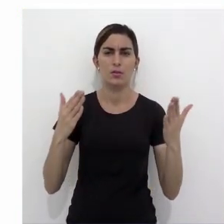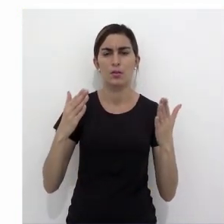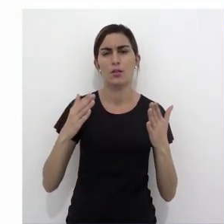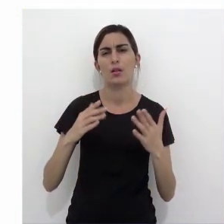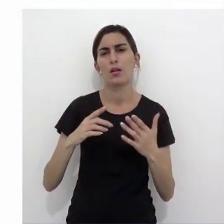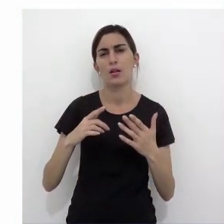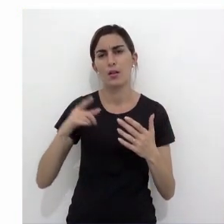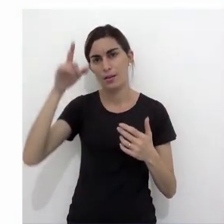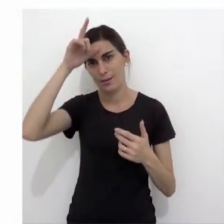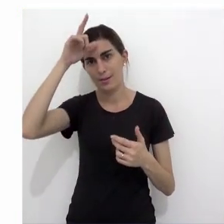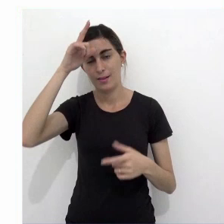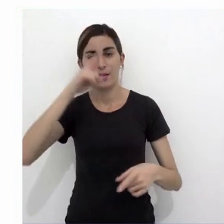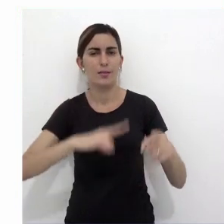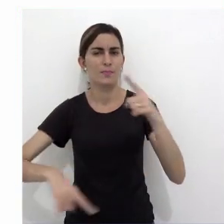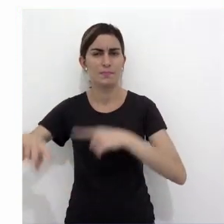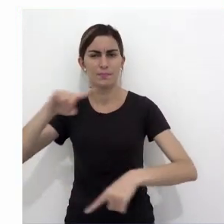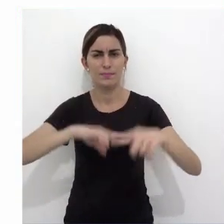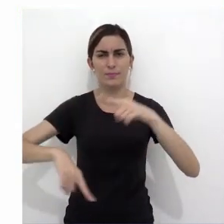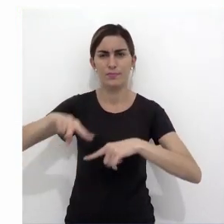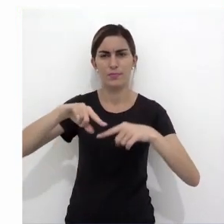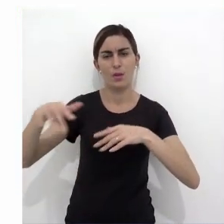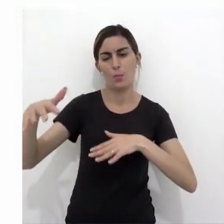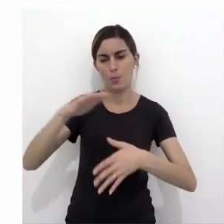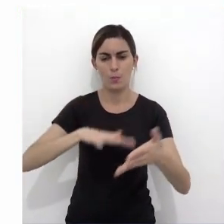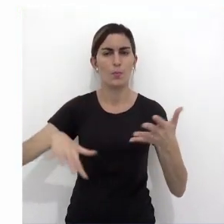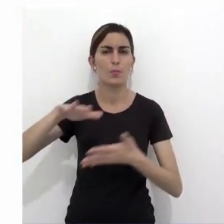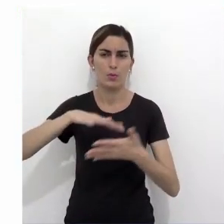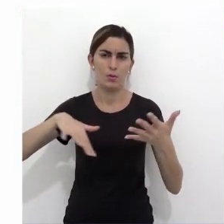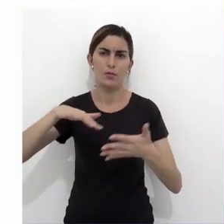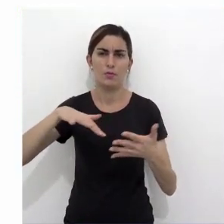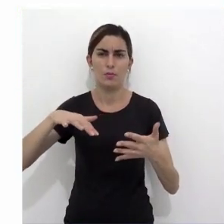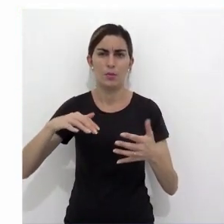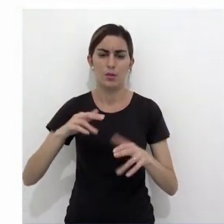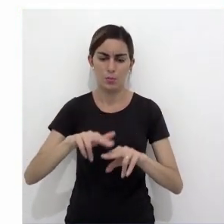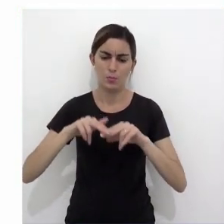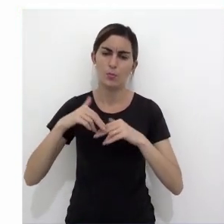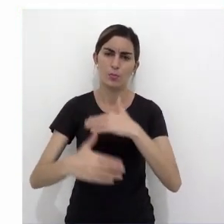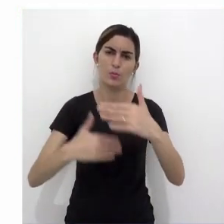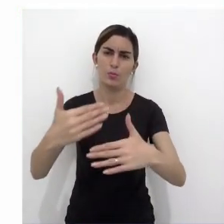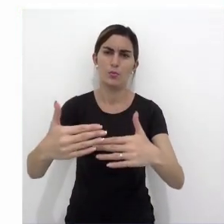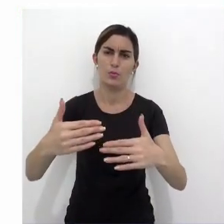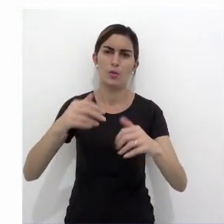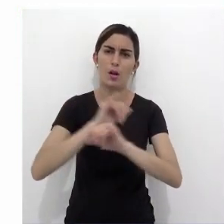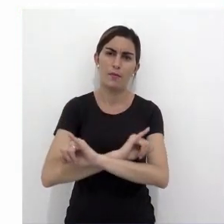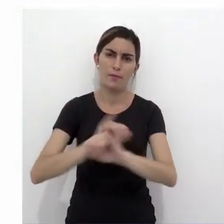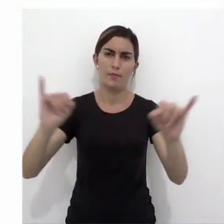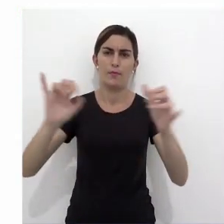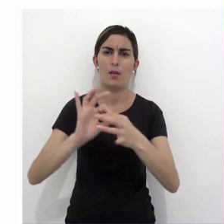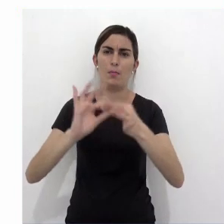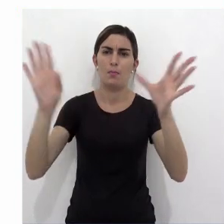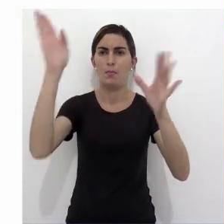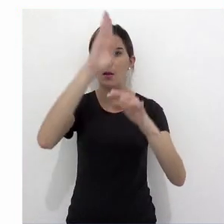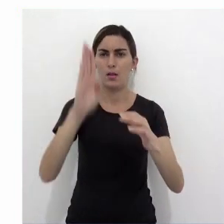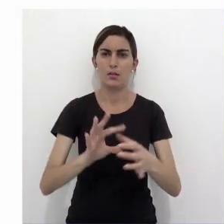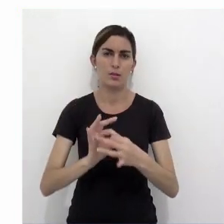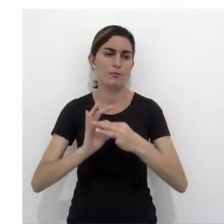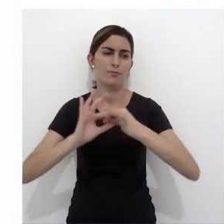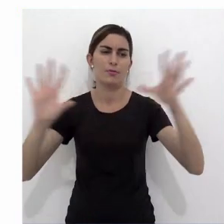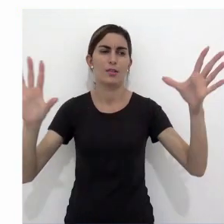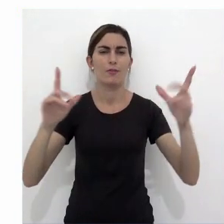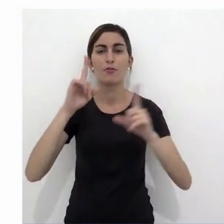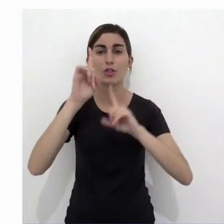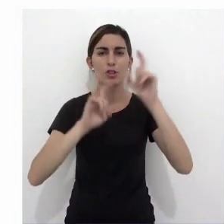Fonseca lidera, não é, esse movimento que culminou com a proclamação da